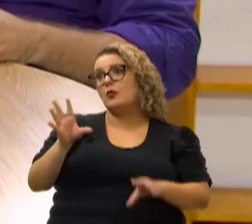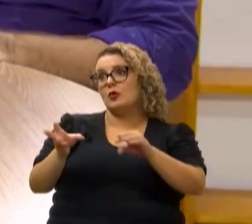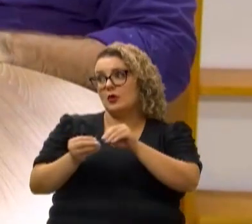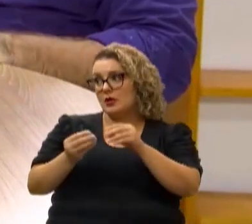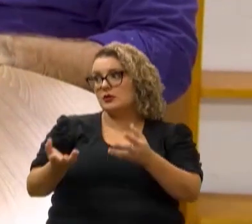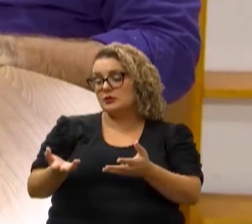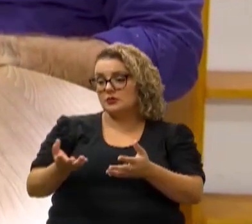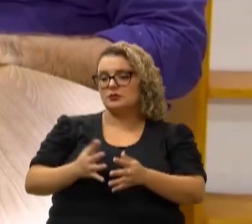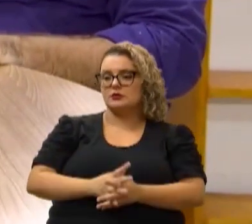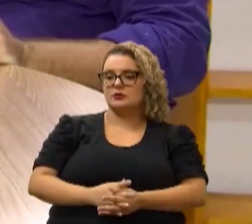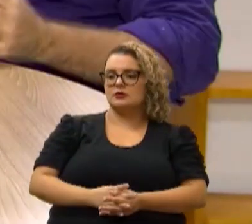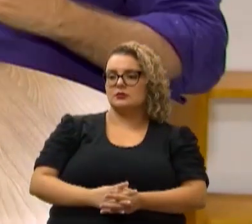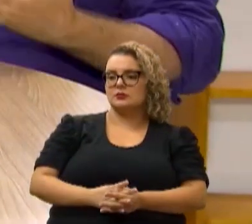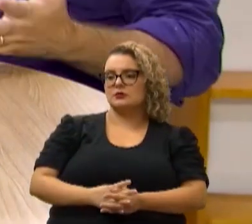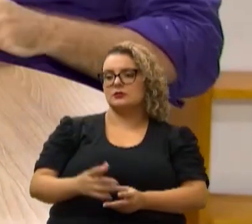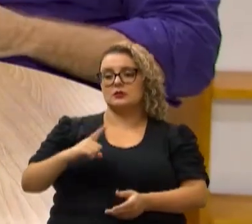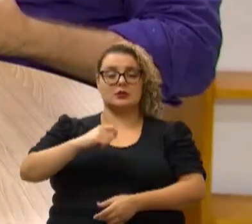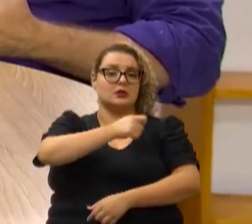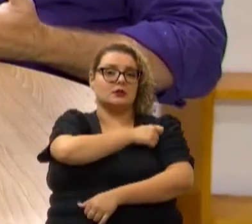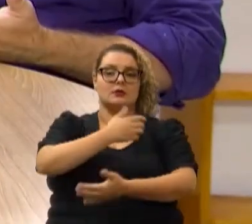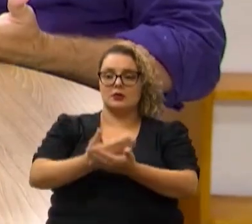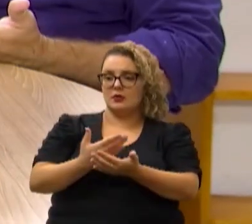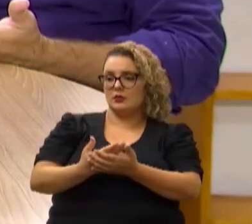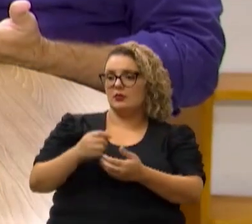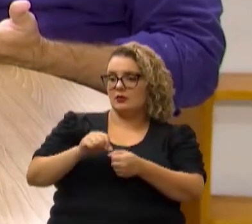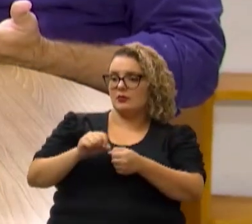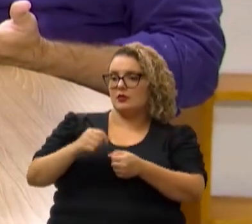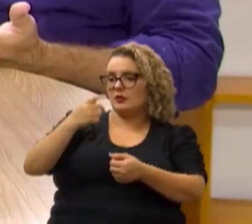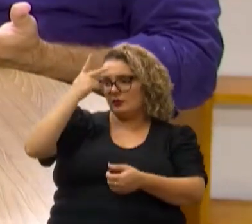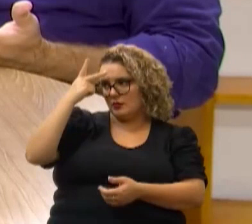resumo e tudo mais, né? Você tem as aulas, aí eu fazia